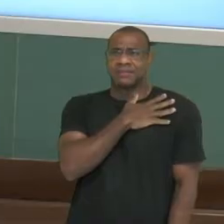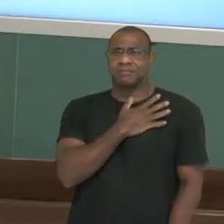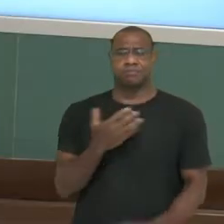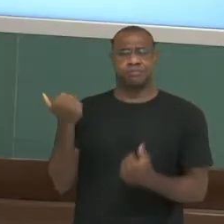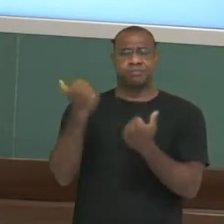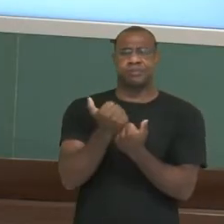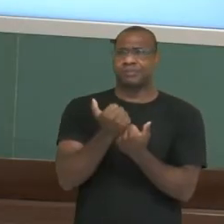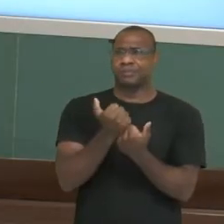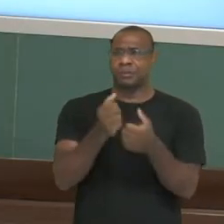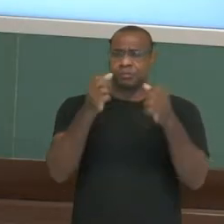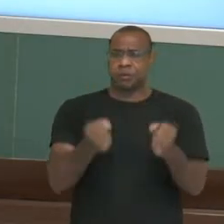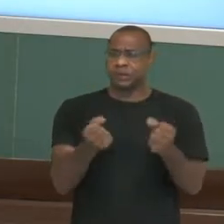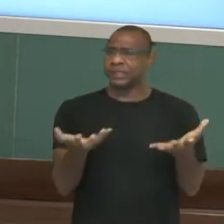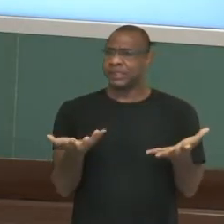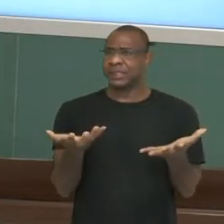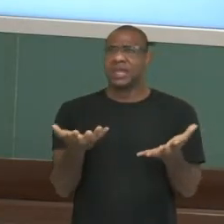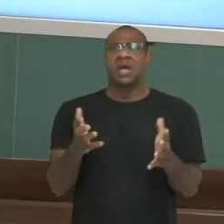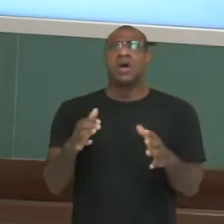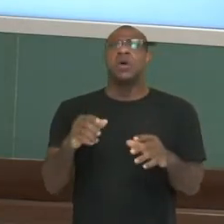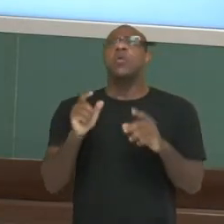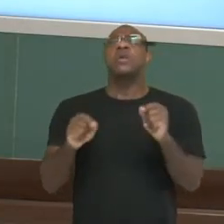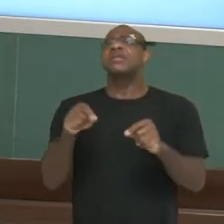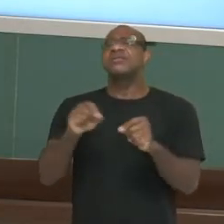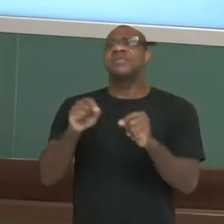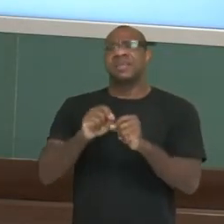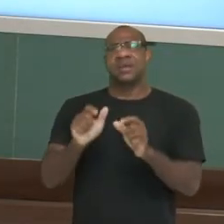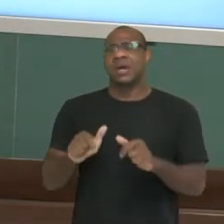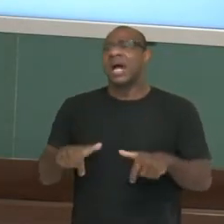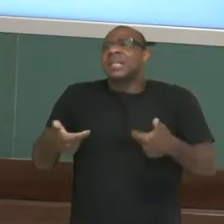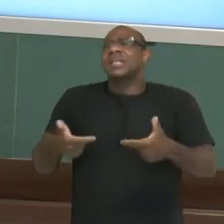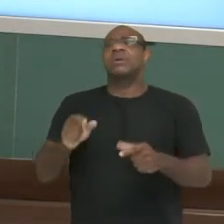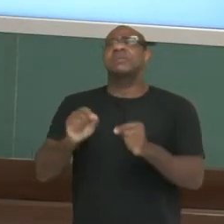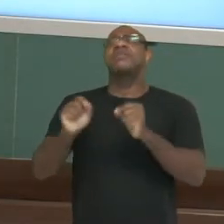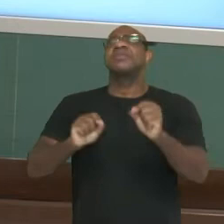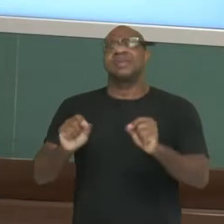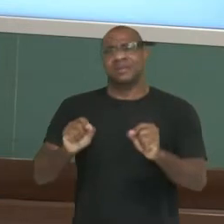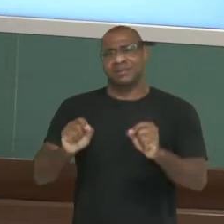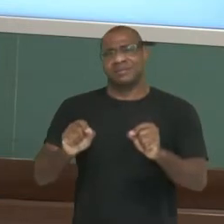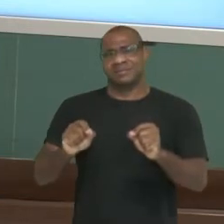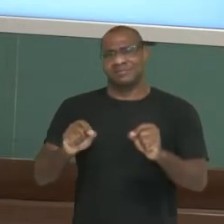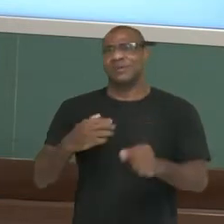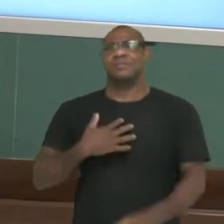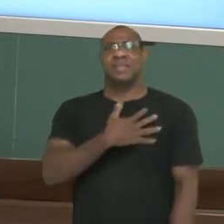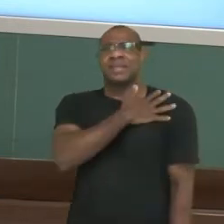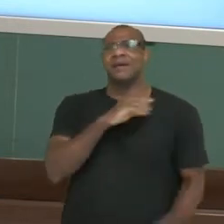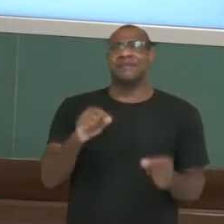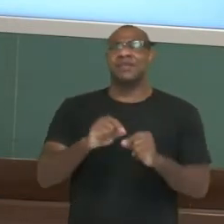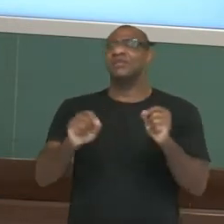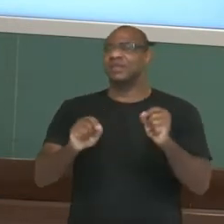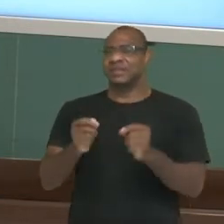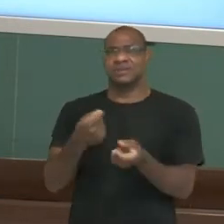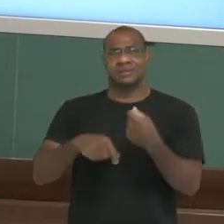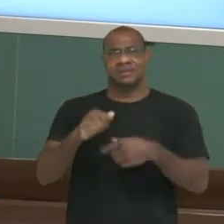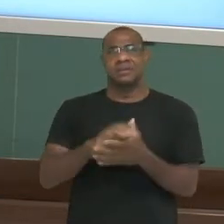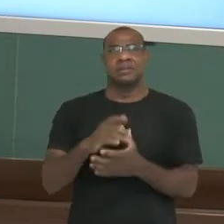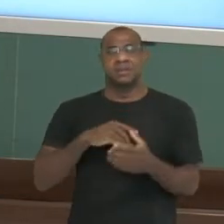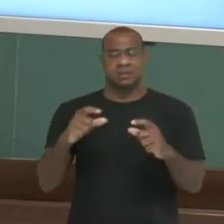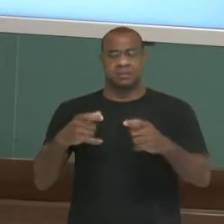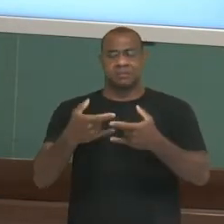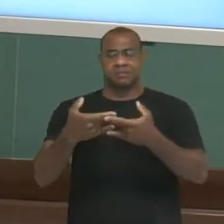principais ações executadas pelos militares? Sabe responder? Até por falar em economia, aqui uma cédula de